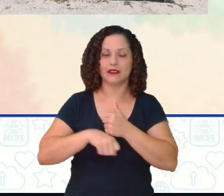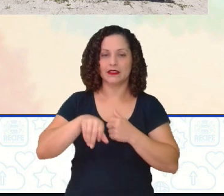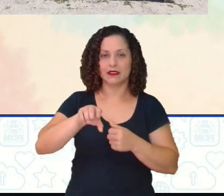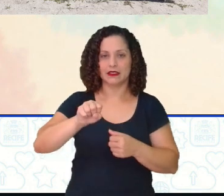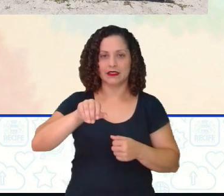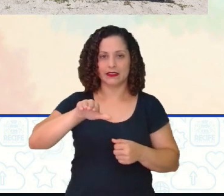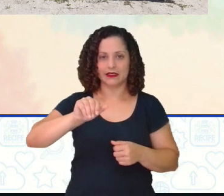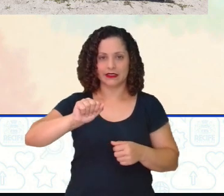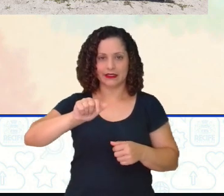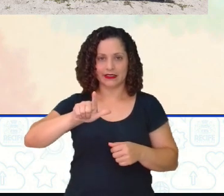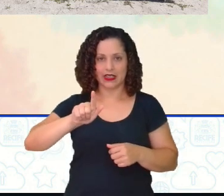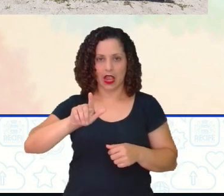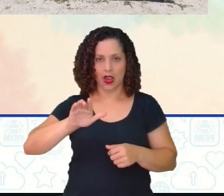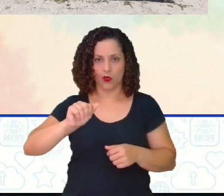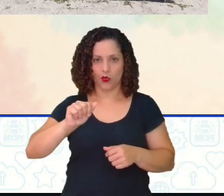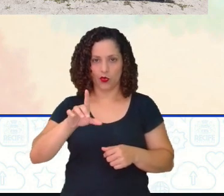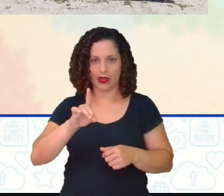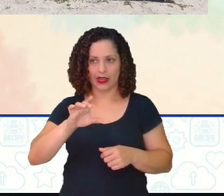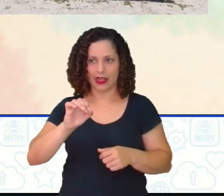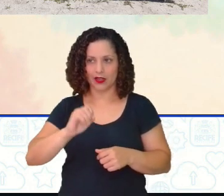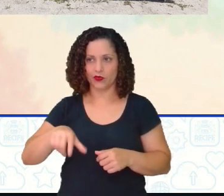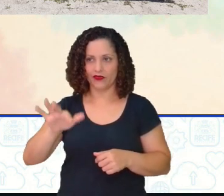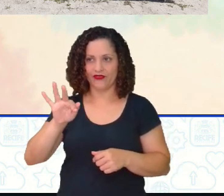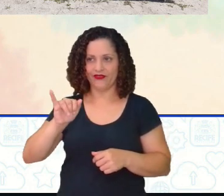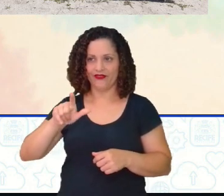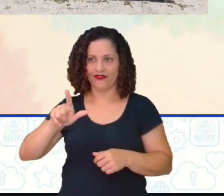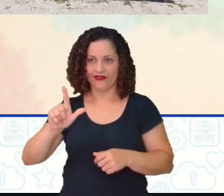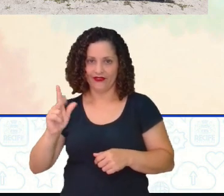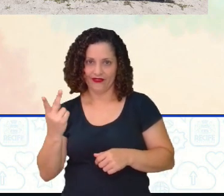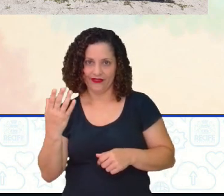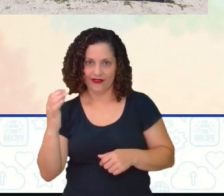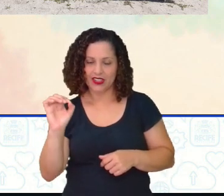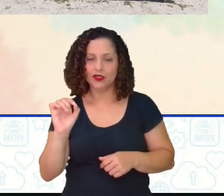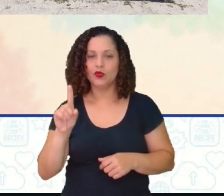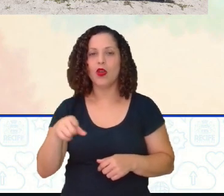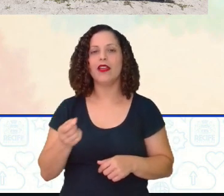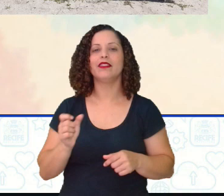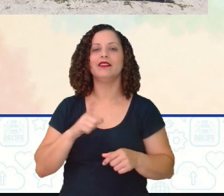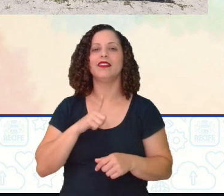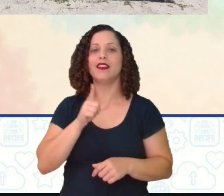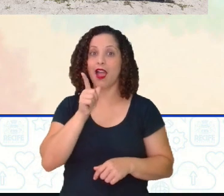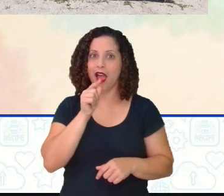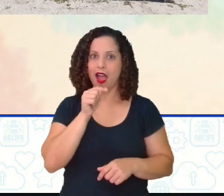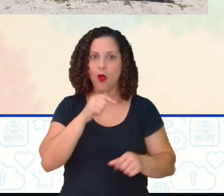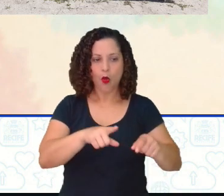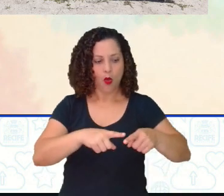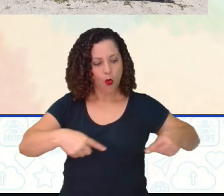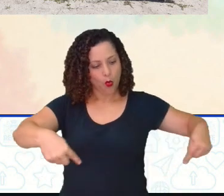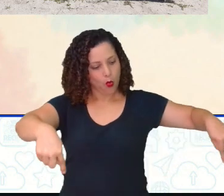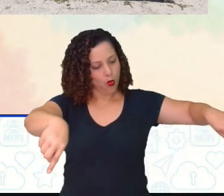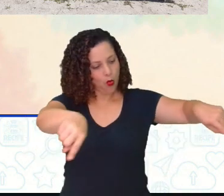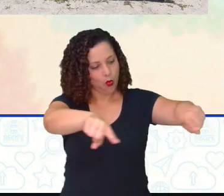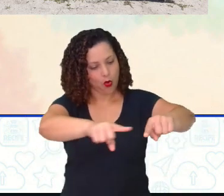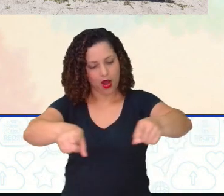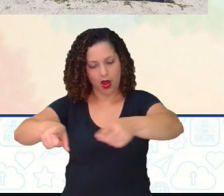principal elemento o espelho d'água, que parece penetrar na vegetação variada e contínua, mostrando